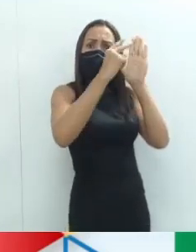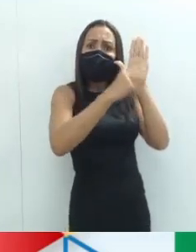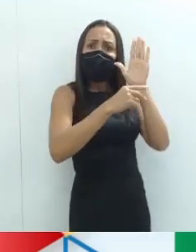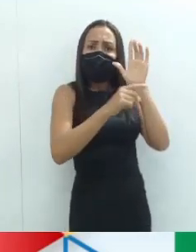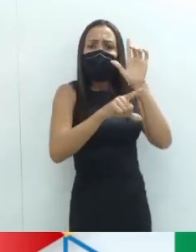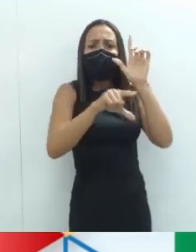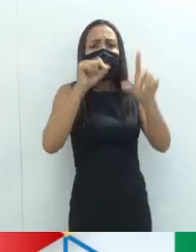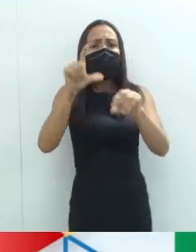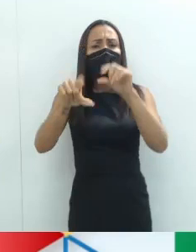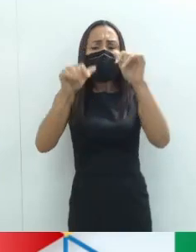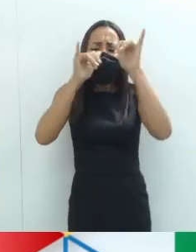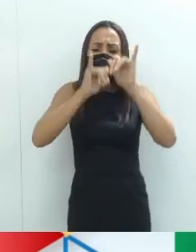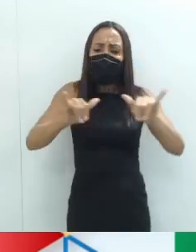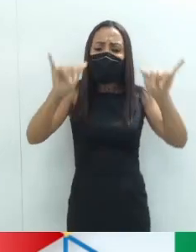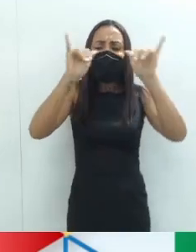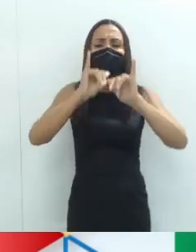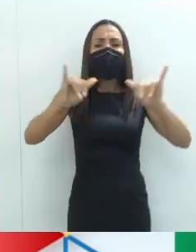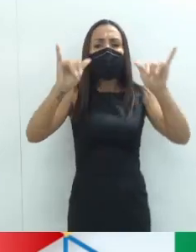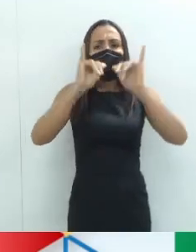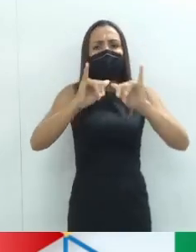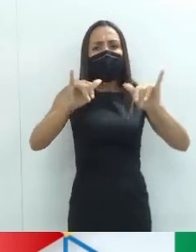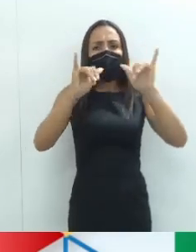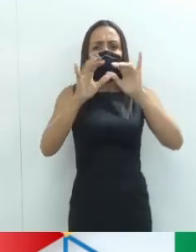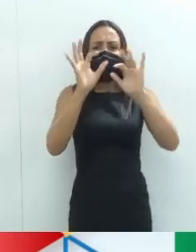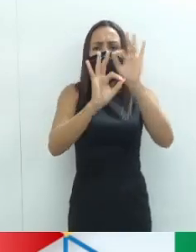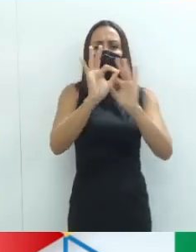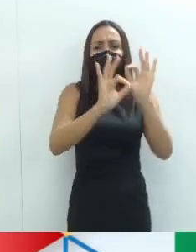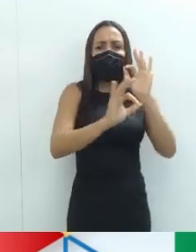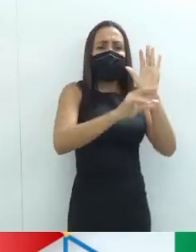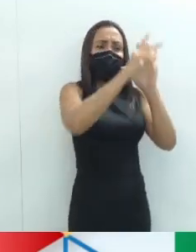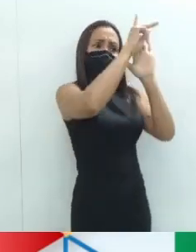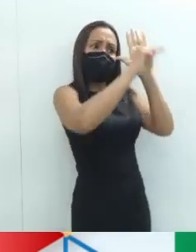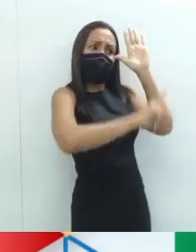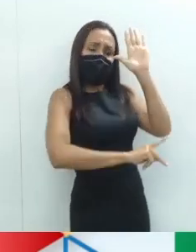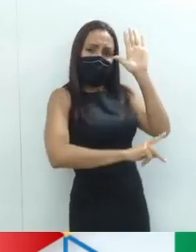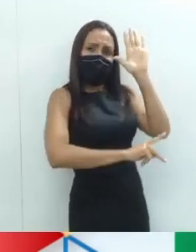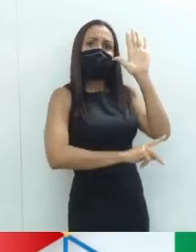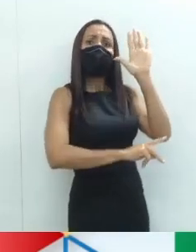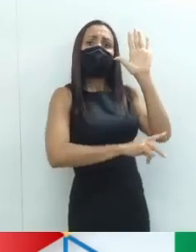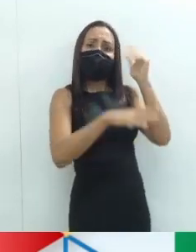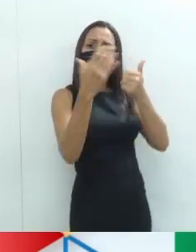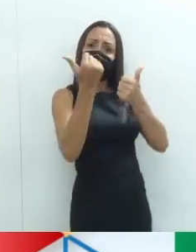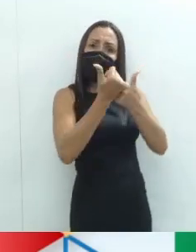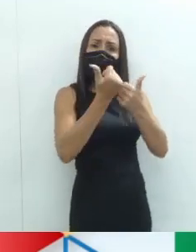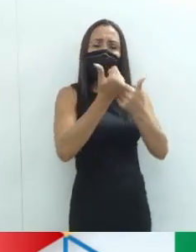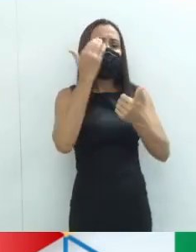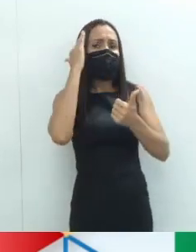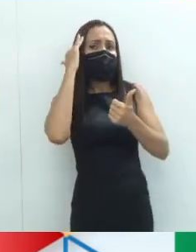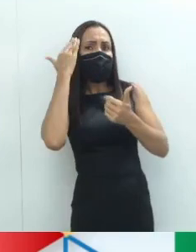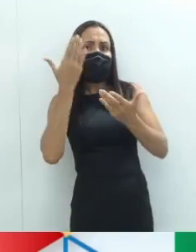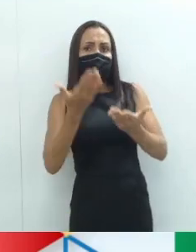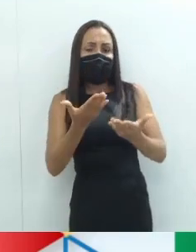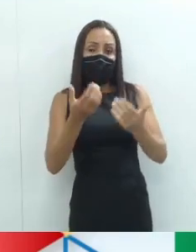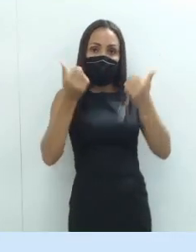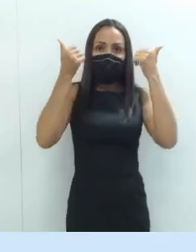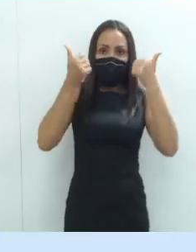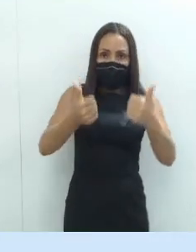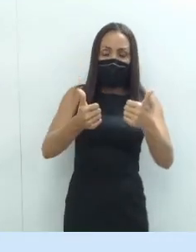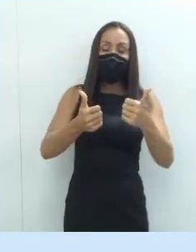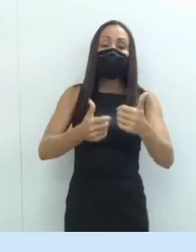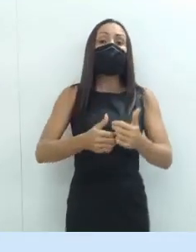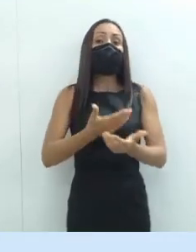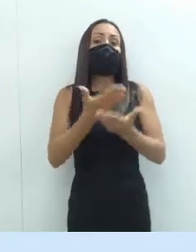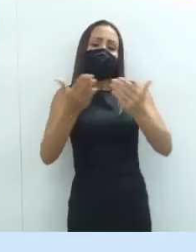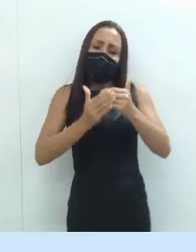de informações e produção de textos de apoio à compreensão, certo? E